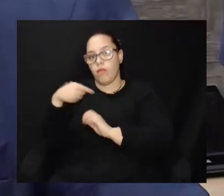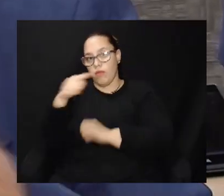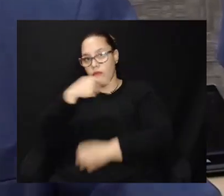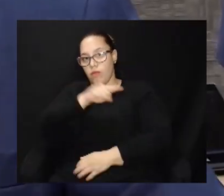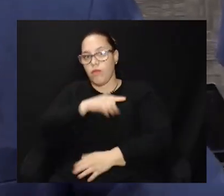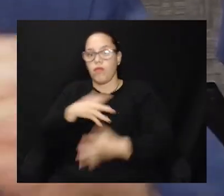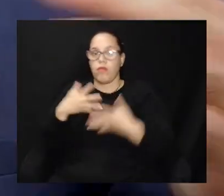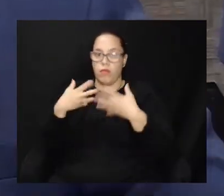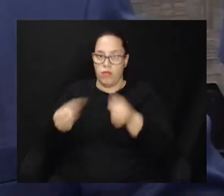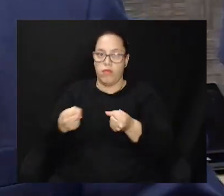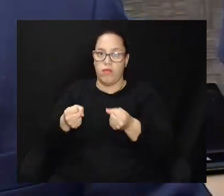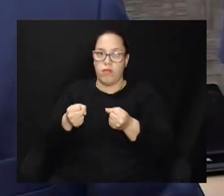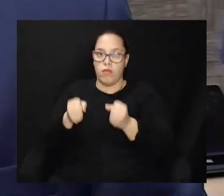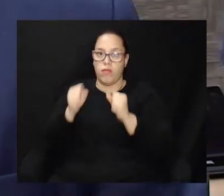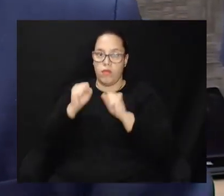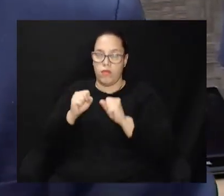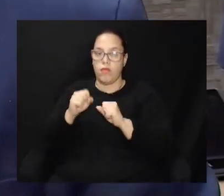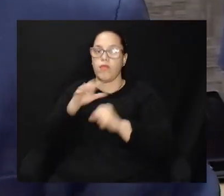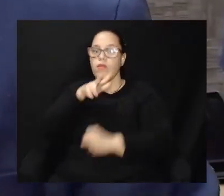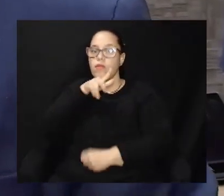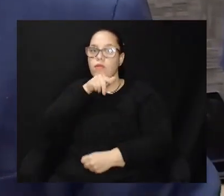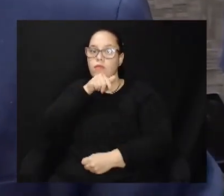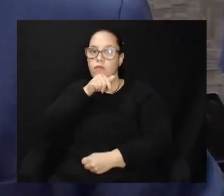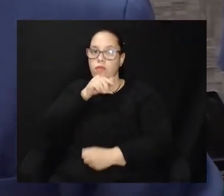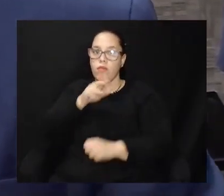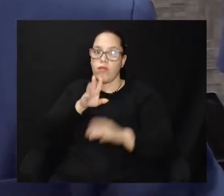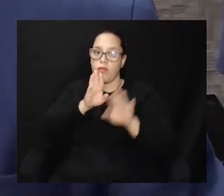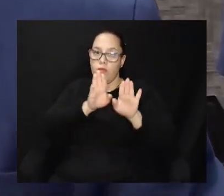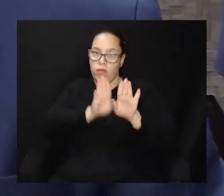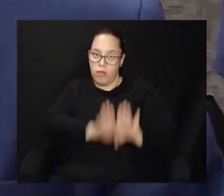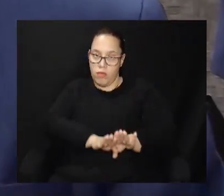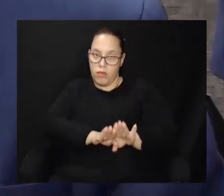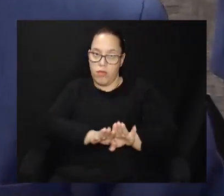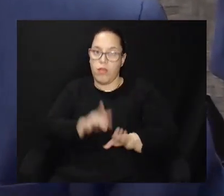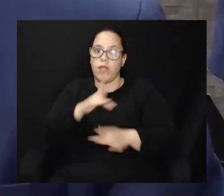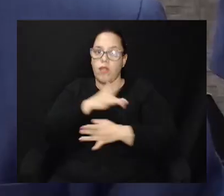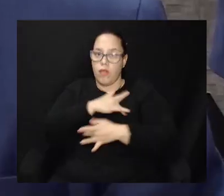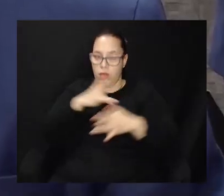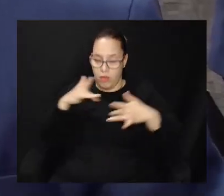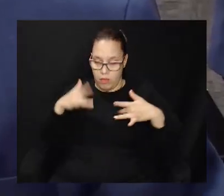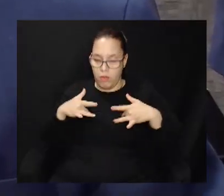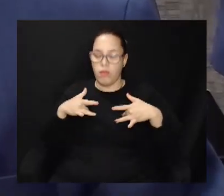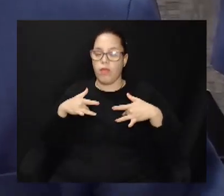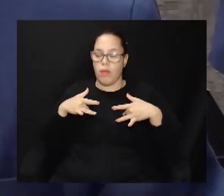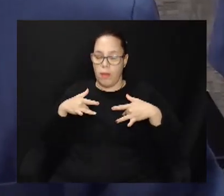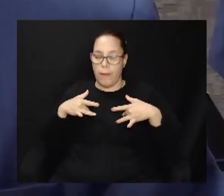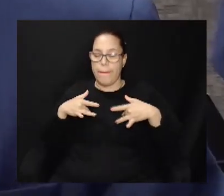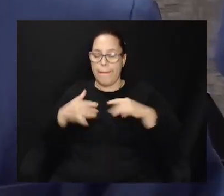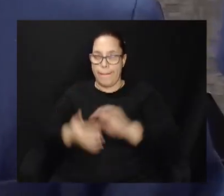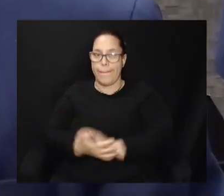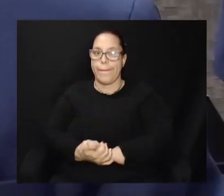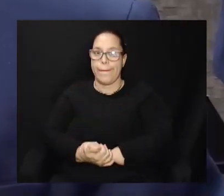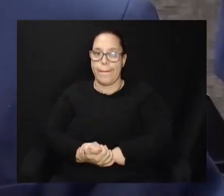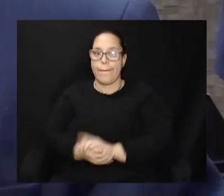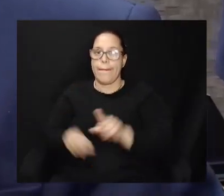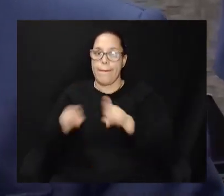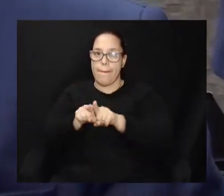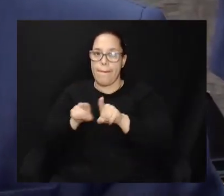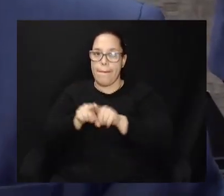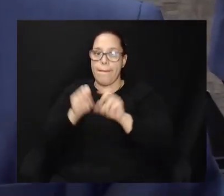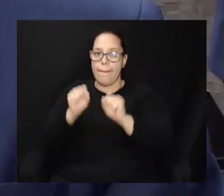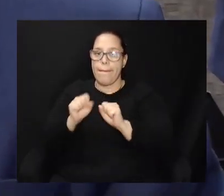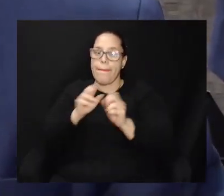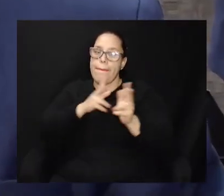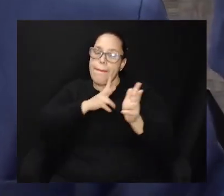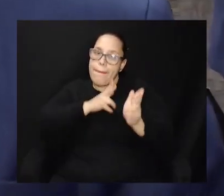possa levar o animal, que o animal fique num espaço saudável ali, para que ele possa também poder descansar, sair